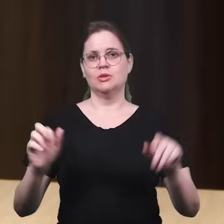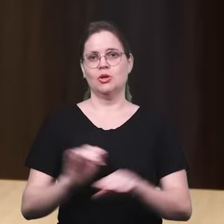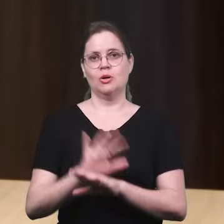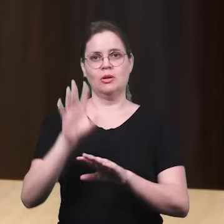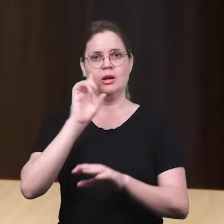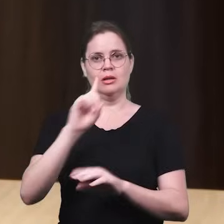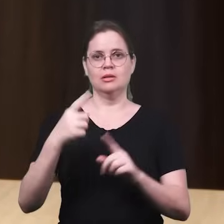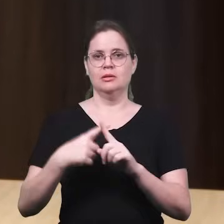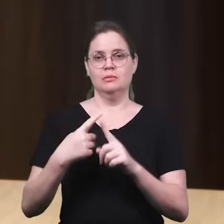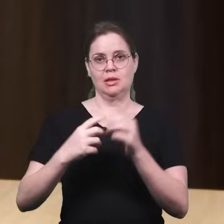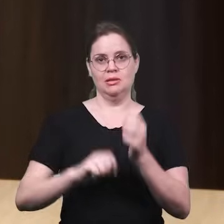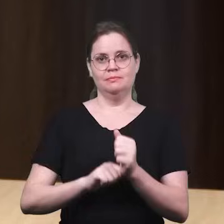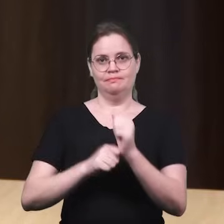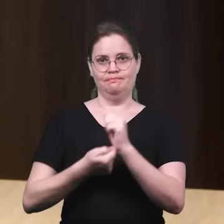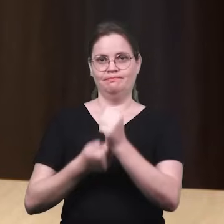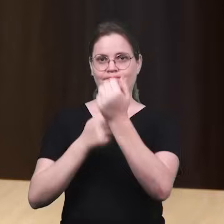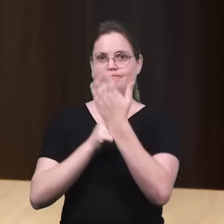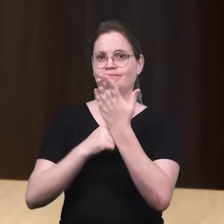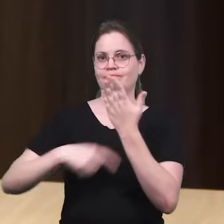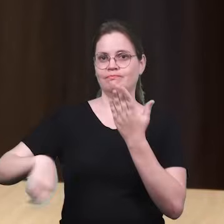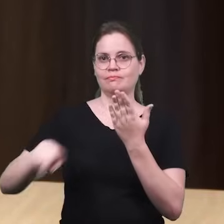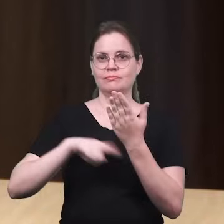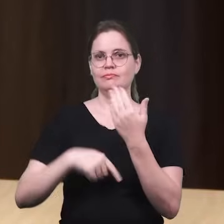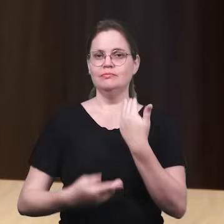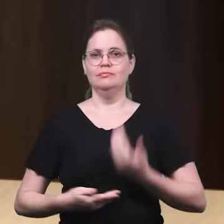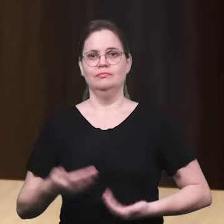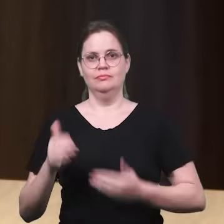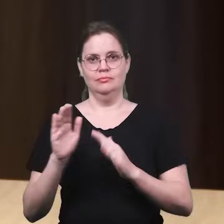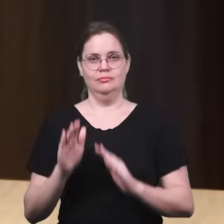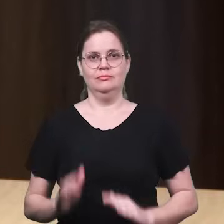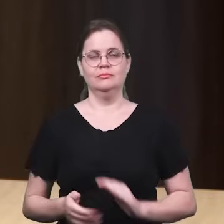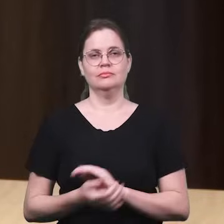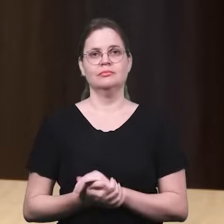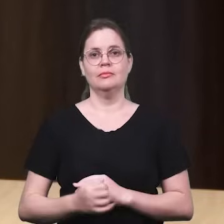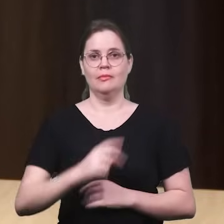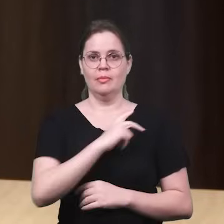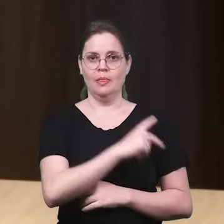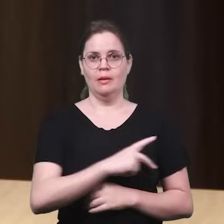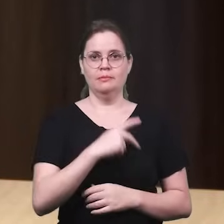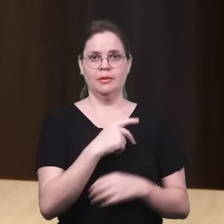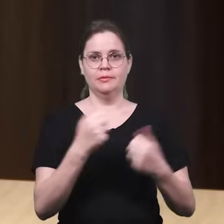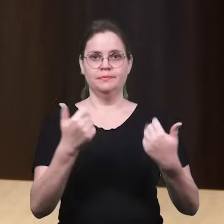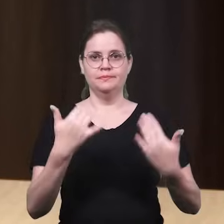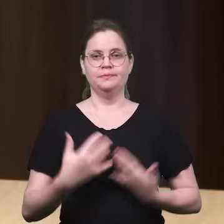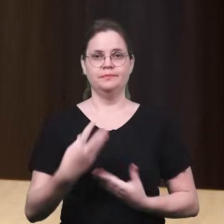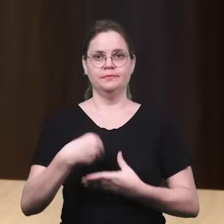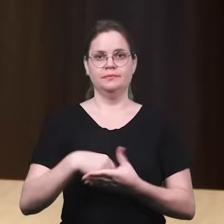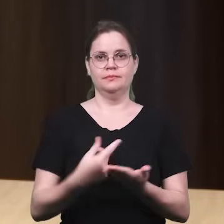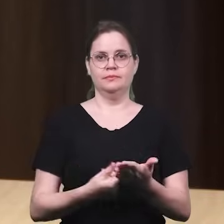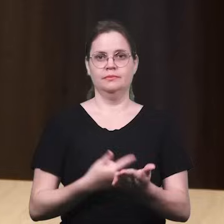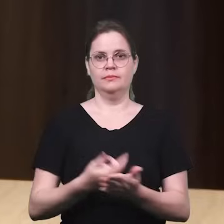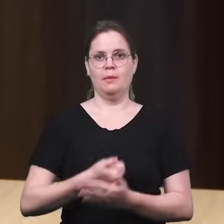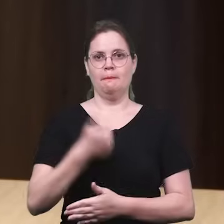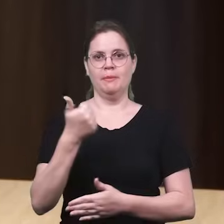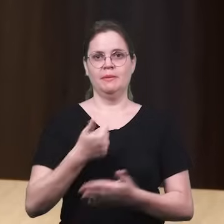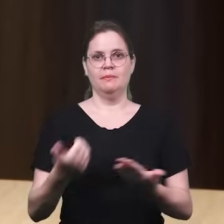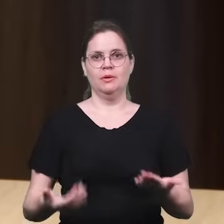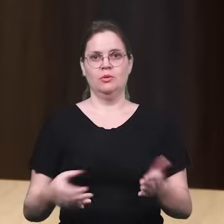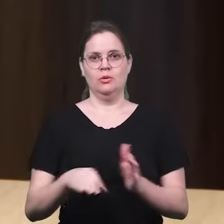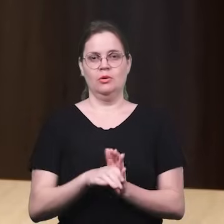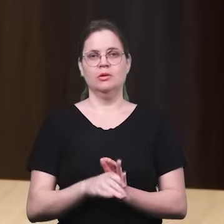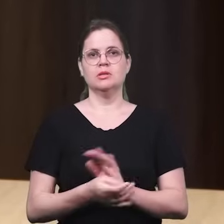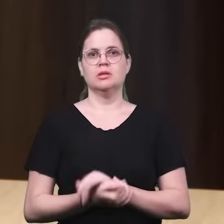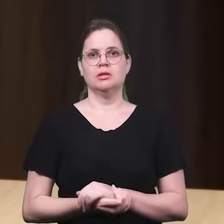nome do Senhor, porque esse mistério foi revelado a nós. Amém. Paulo fala na primeira carta aos Colossenses, na carta